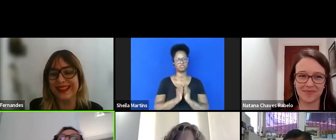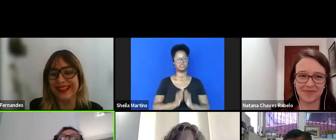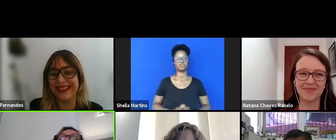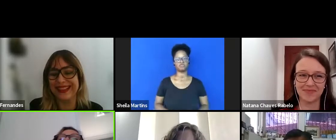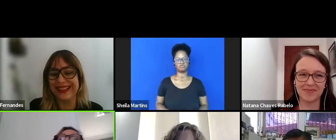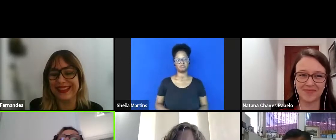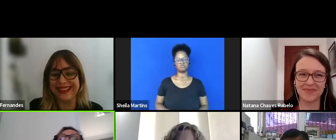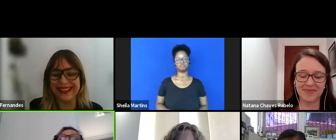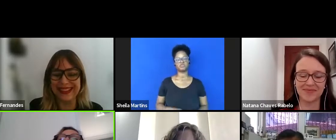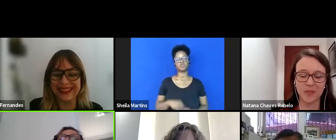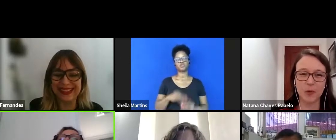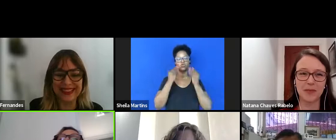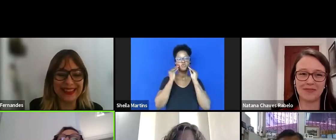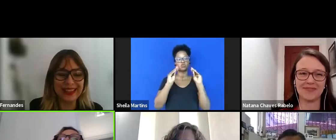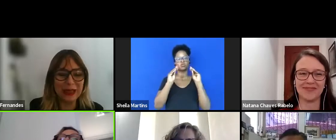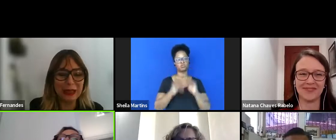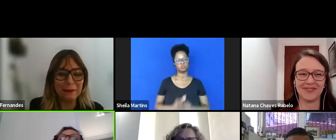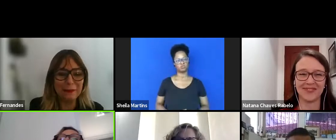Um beijo.